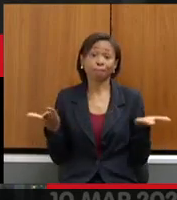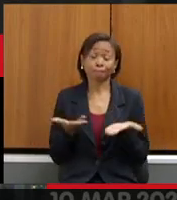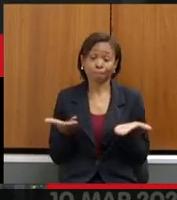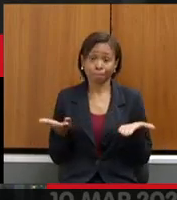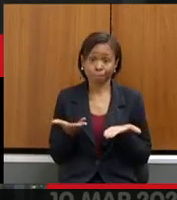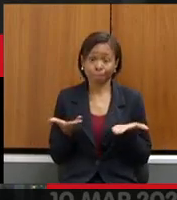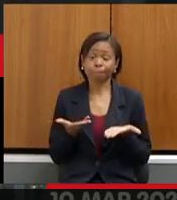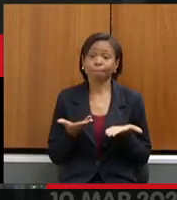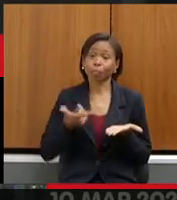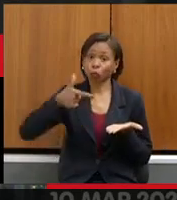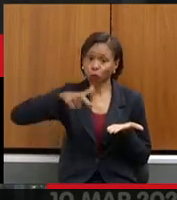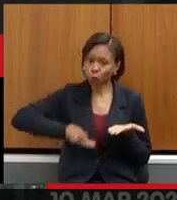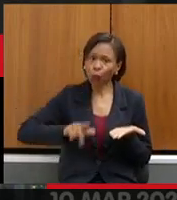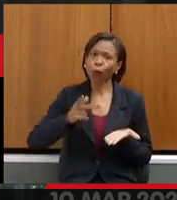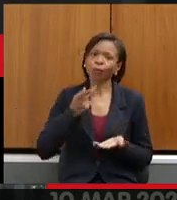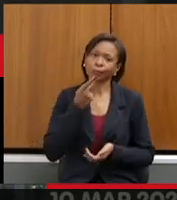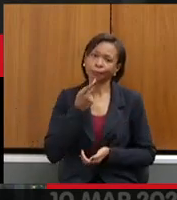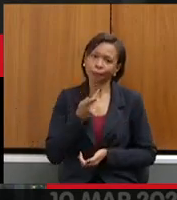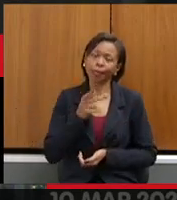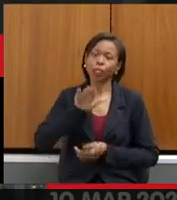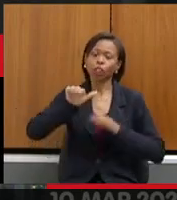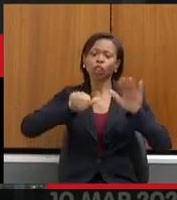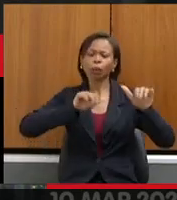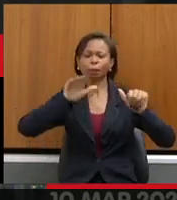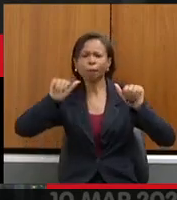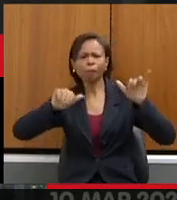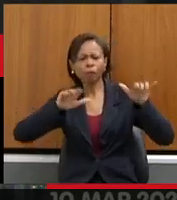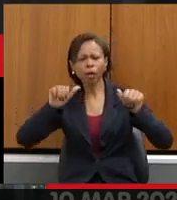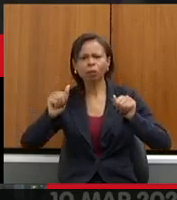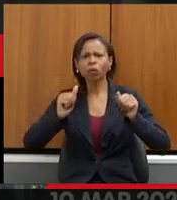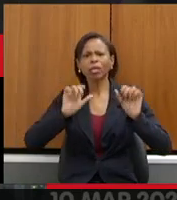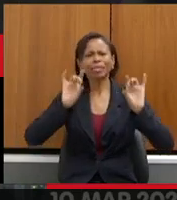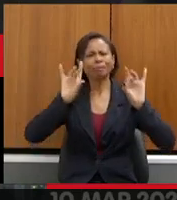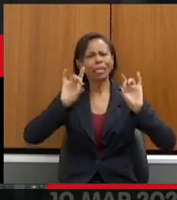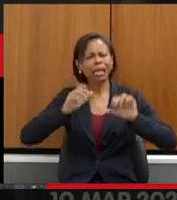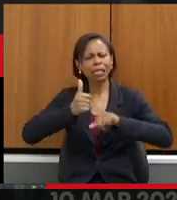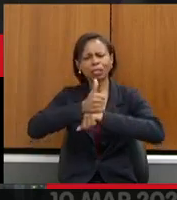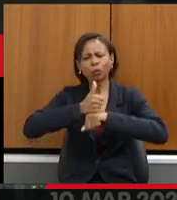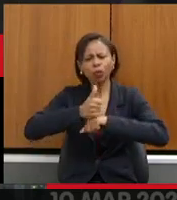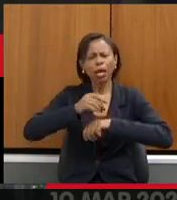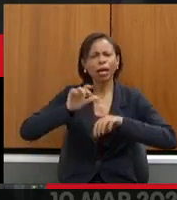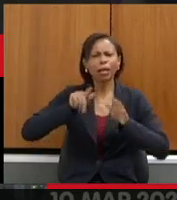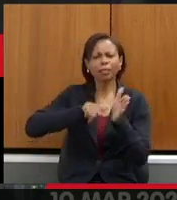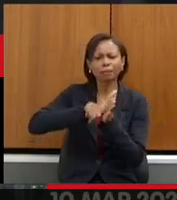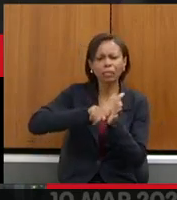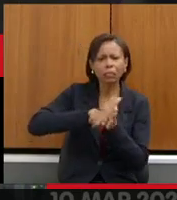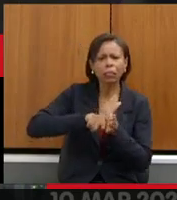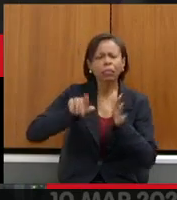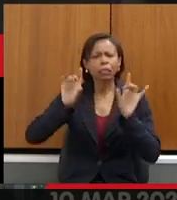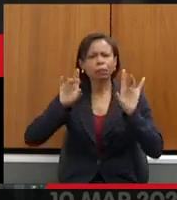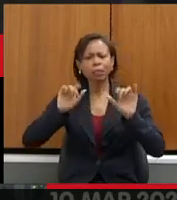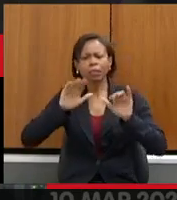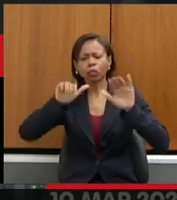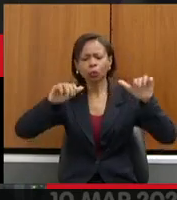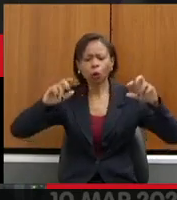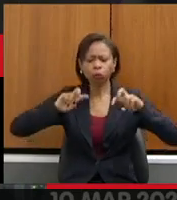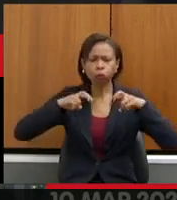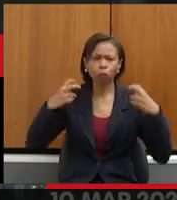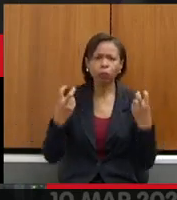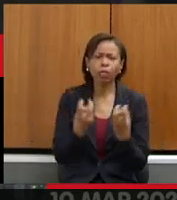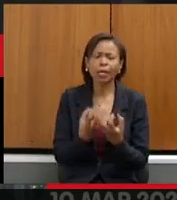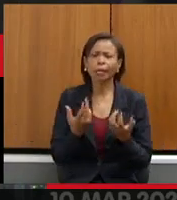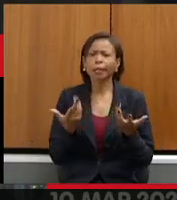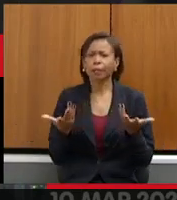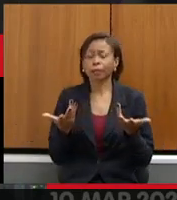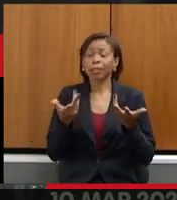não sei possamos nós chamamos especialistas tentamos e trazer novamente e nós falamos com